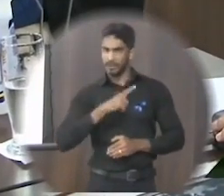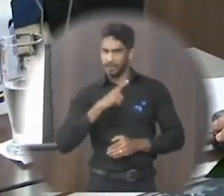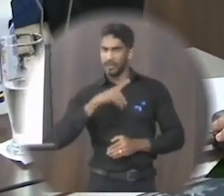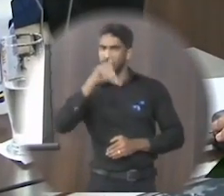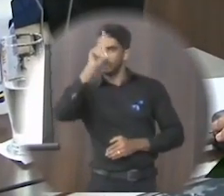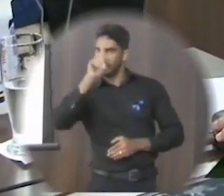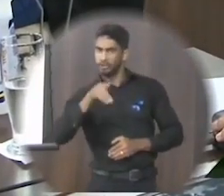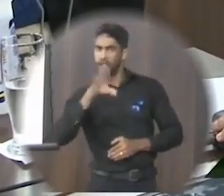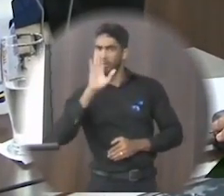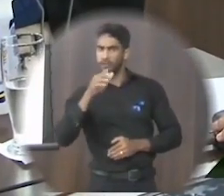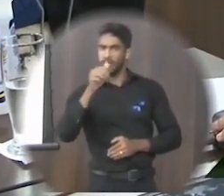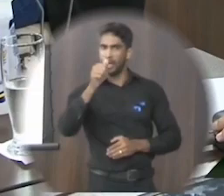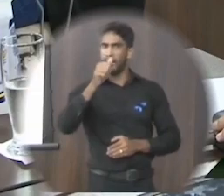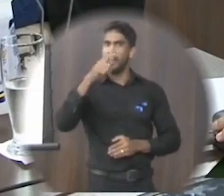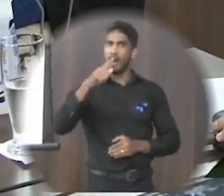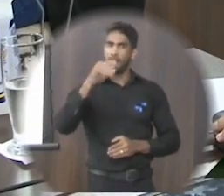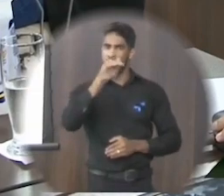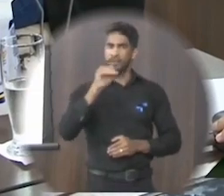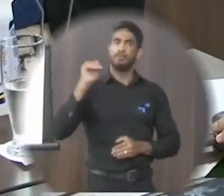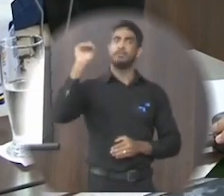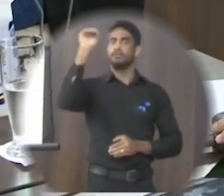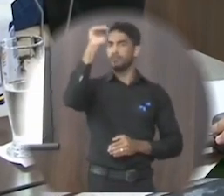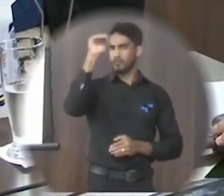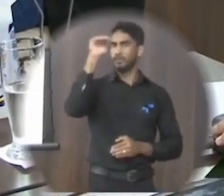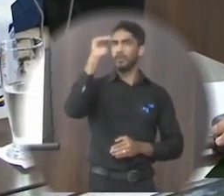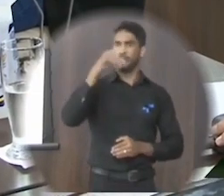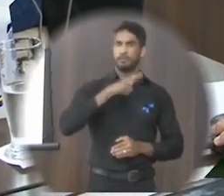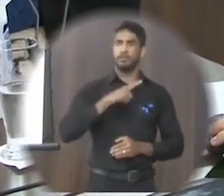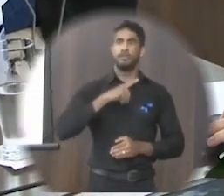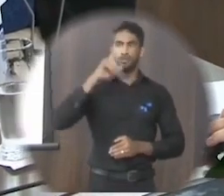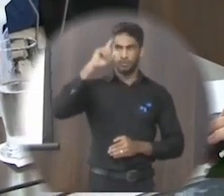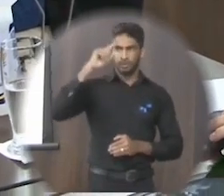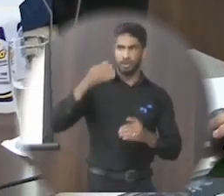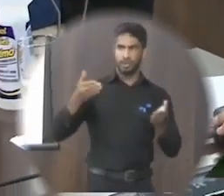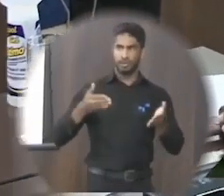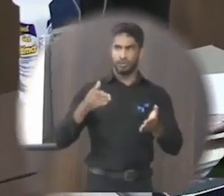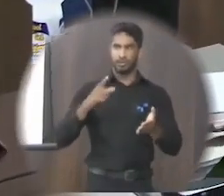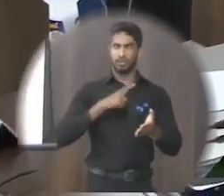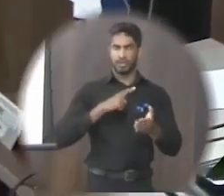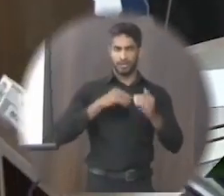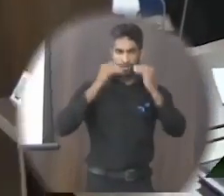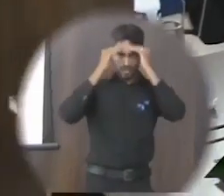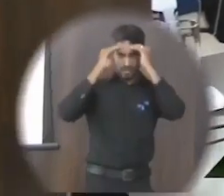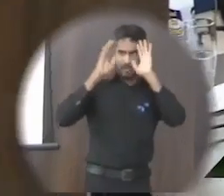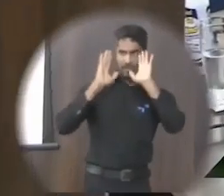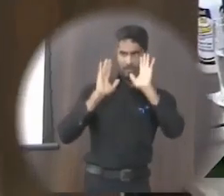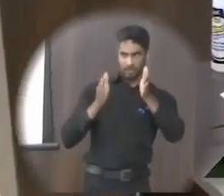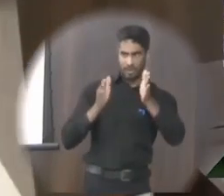de aposentar com valor superior a esse teto na data de hoje, está sendo respeitado?